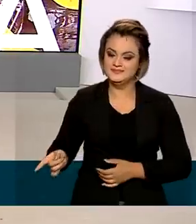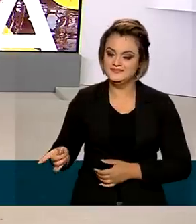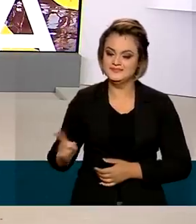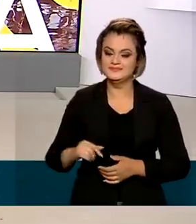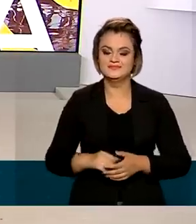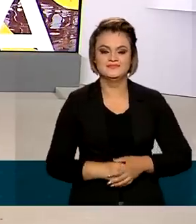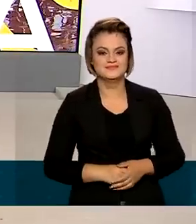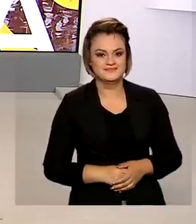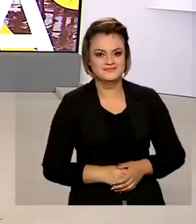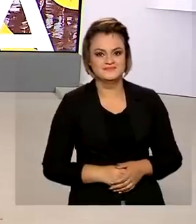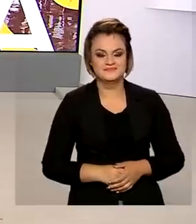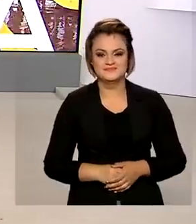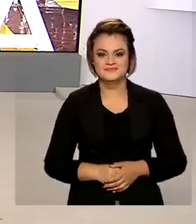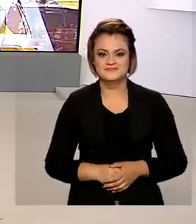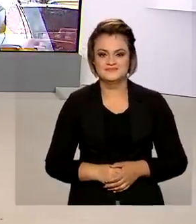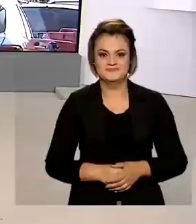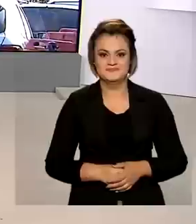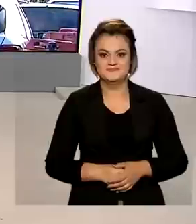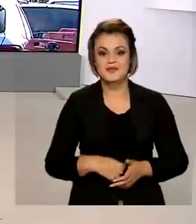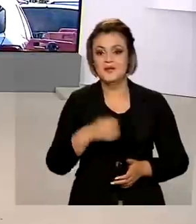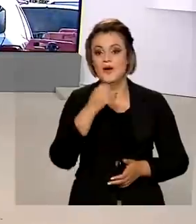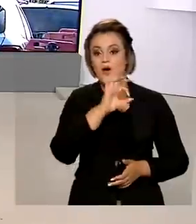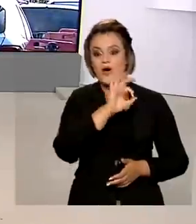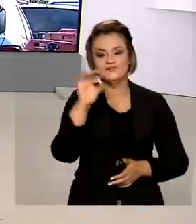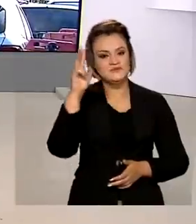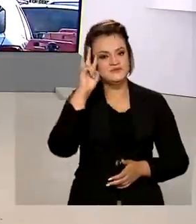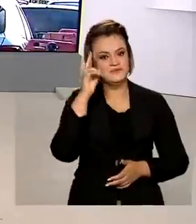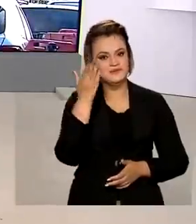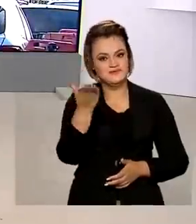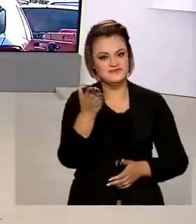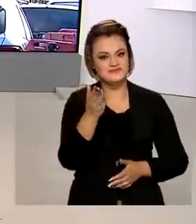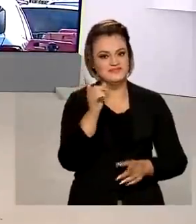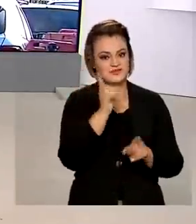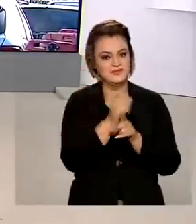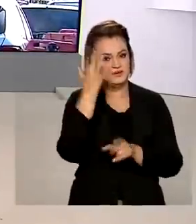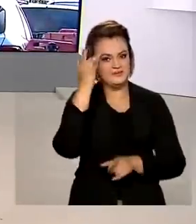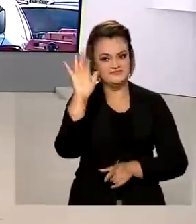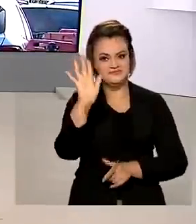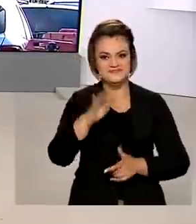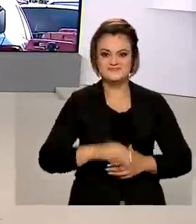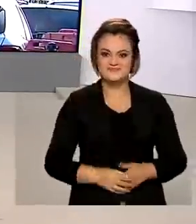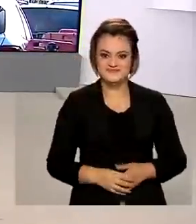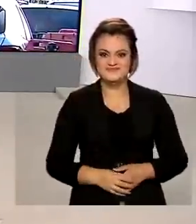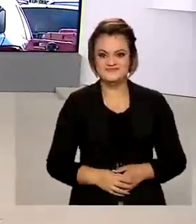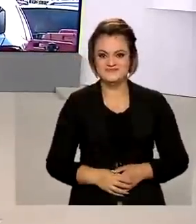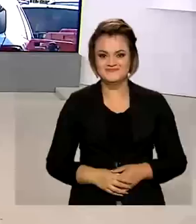acesse as redes sociais da TV Brasil. Uma ótima segunda-feira para você. Até amanhã.